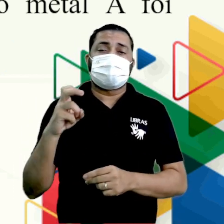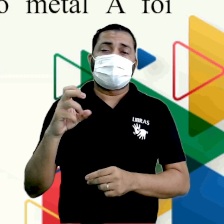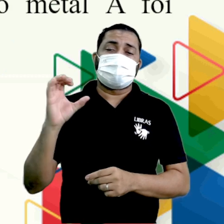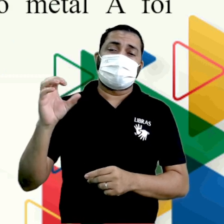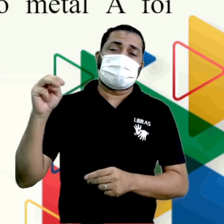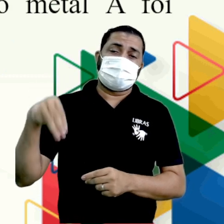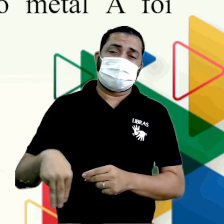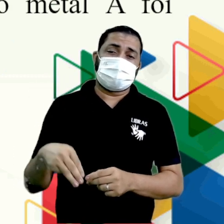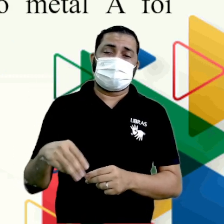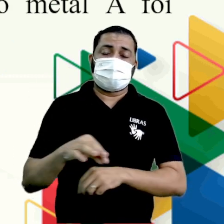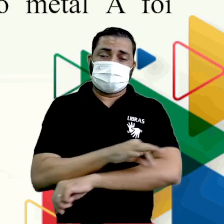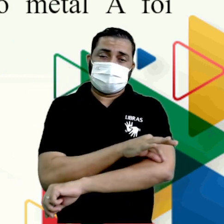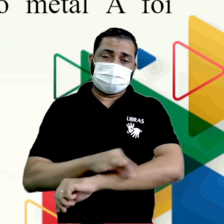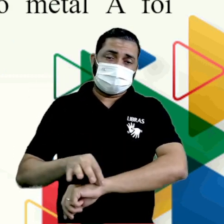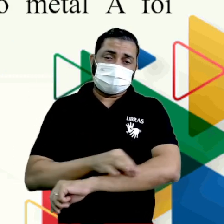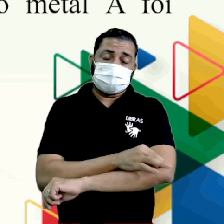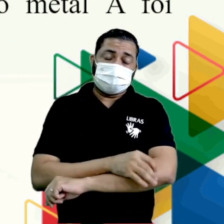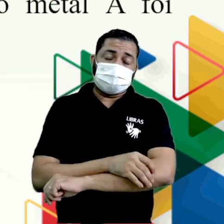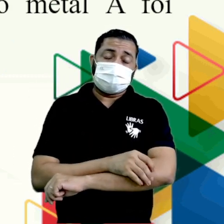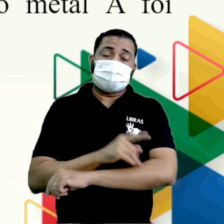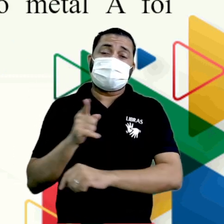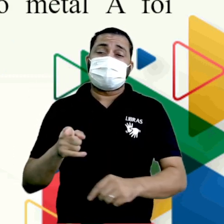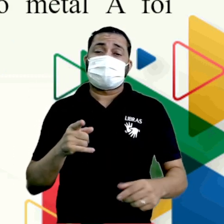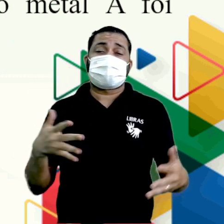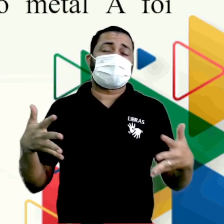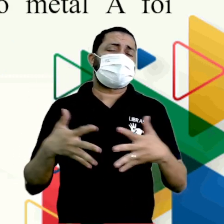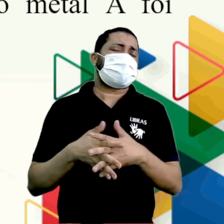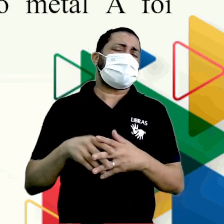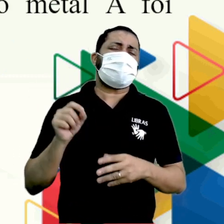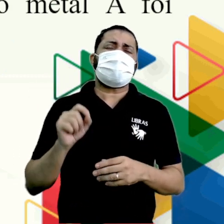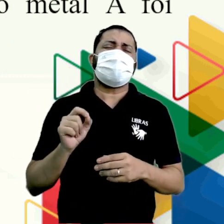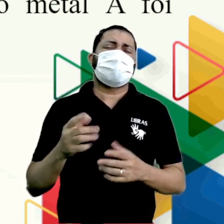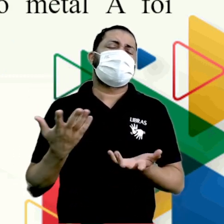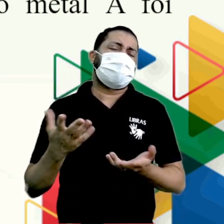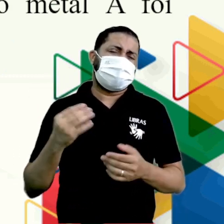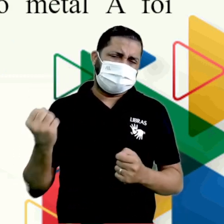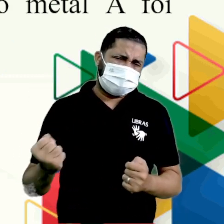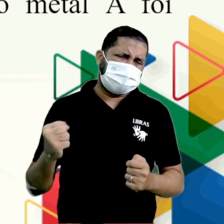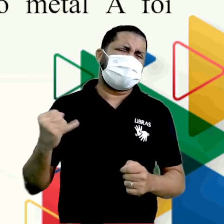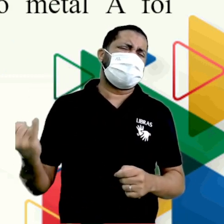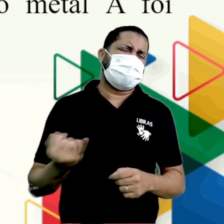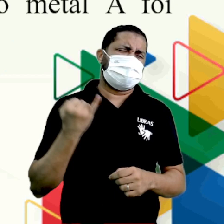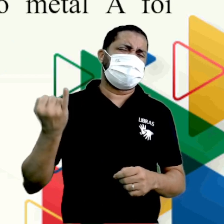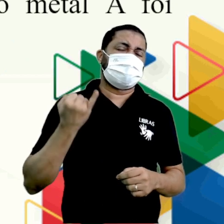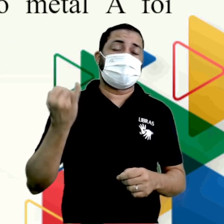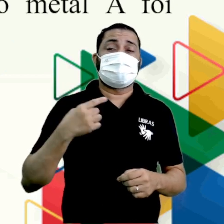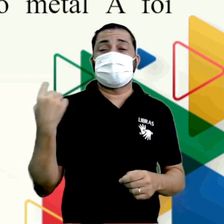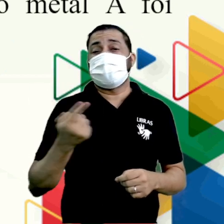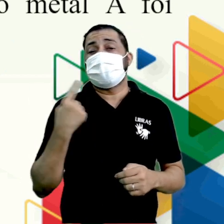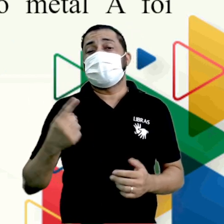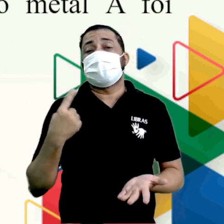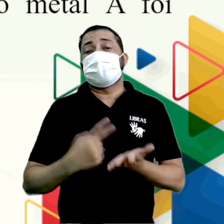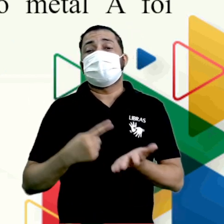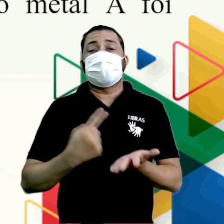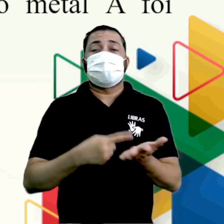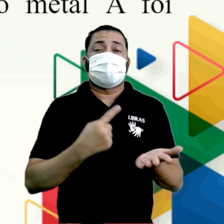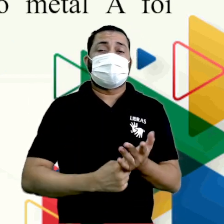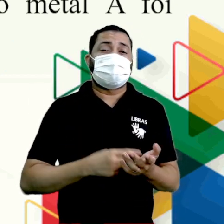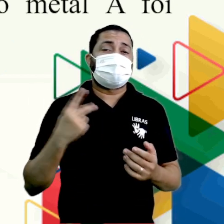de comprimento, né? Isso interfere em quê? Isso parece ser relevante para que a gente possa determinar